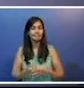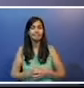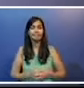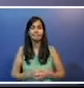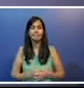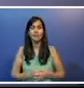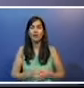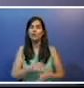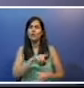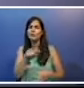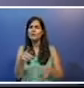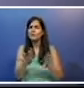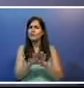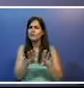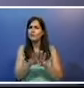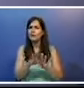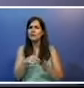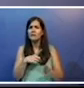Utilizou